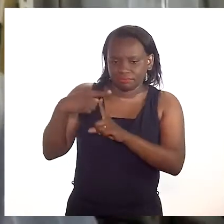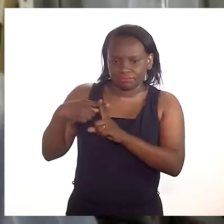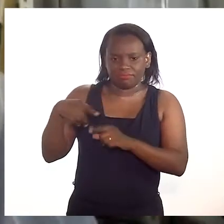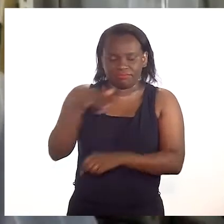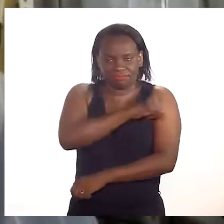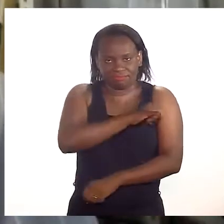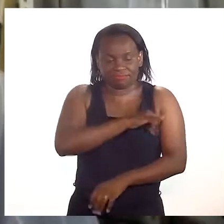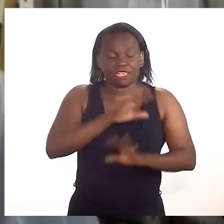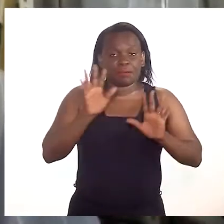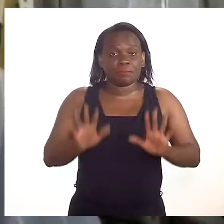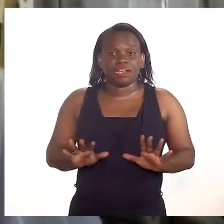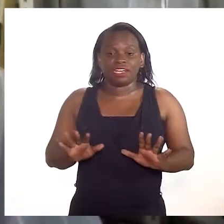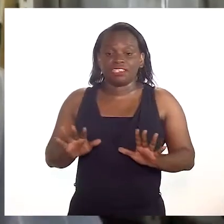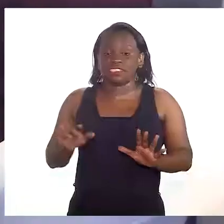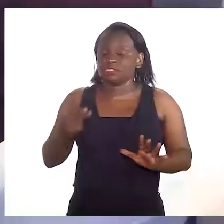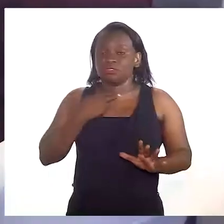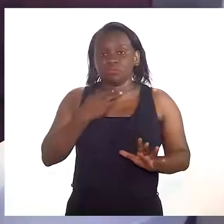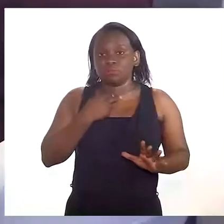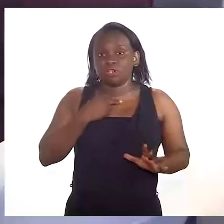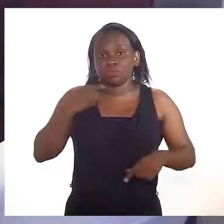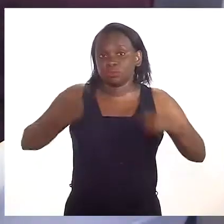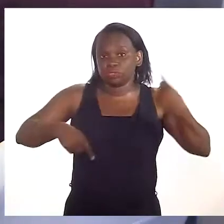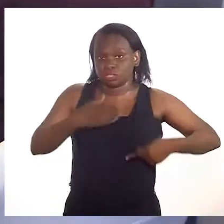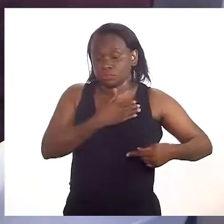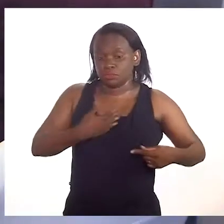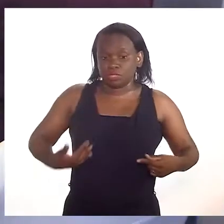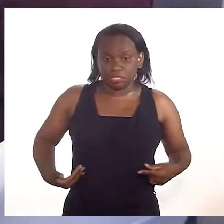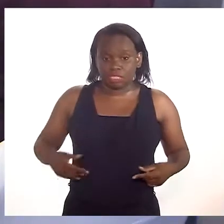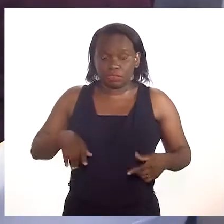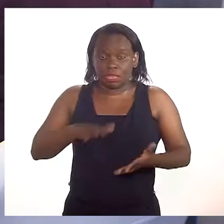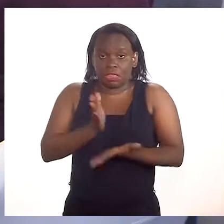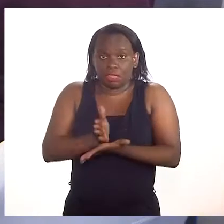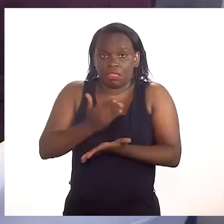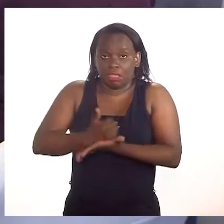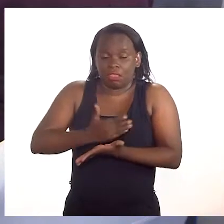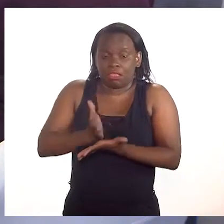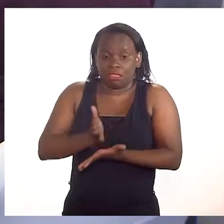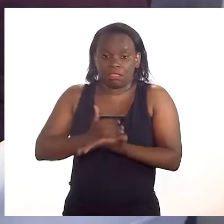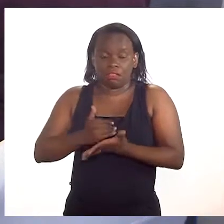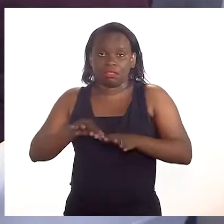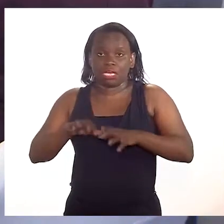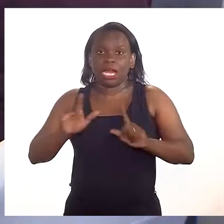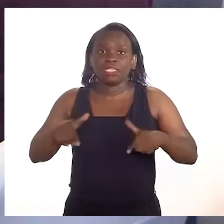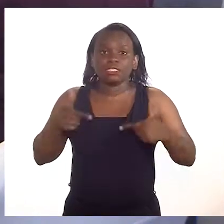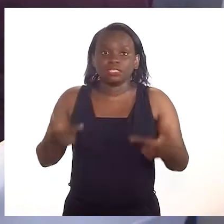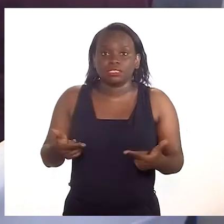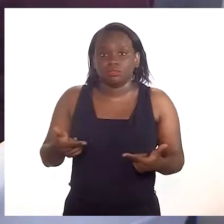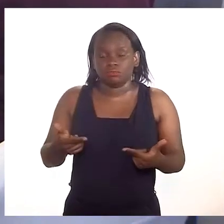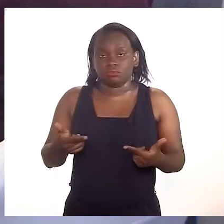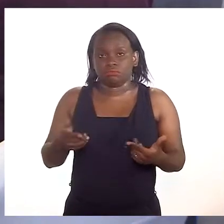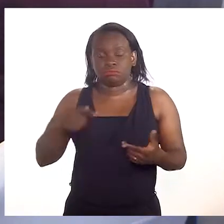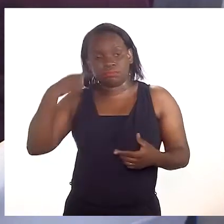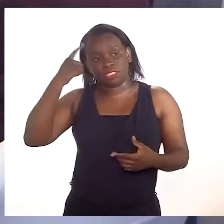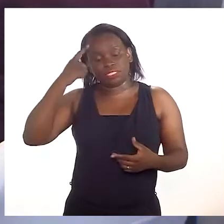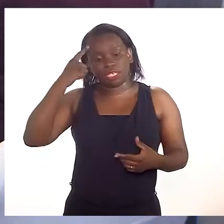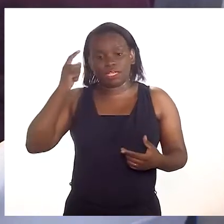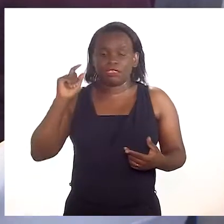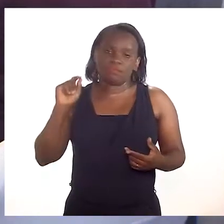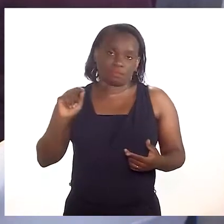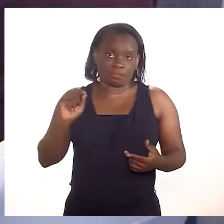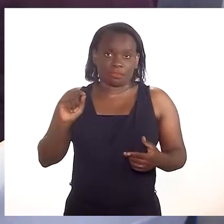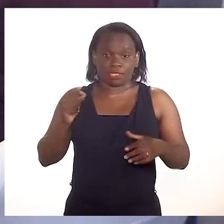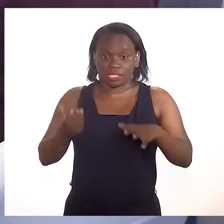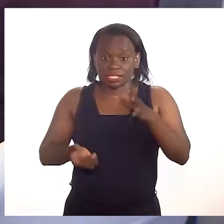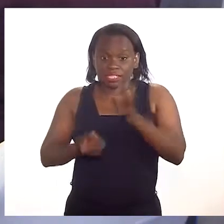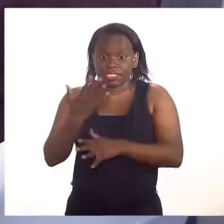Janeiro, né? Mas que a gente não pode, na política pública, ficar segmentando a ação, né? Achar, olha,